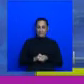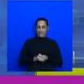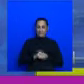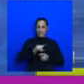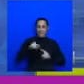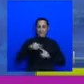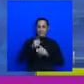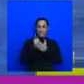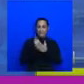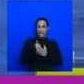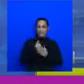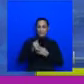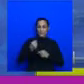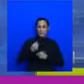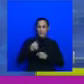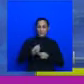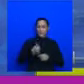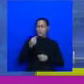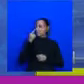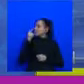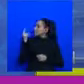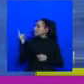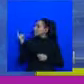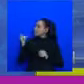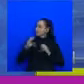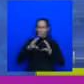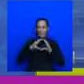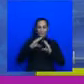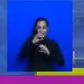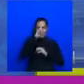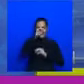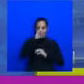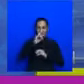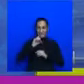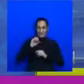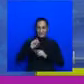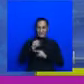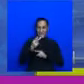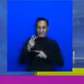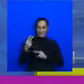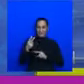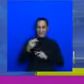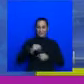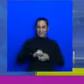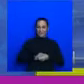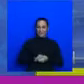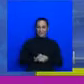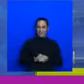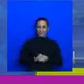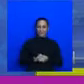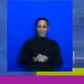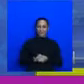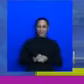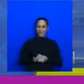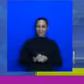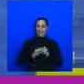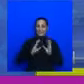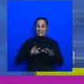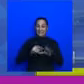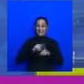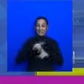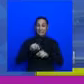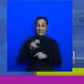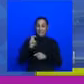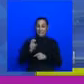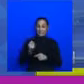Mais um número chegando. Bola amarela 02. Amarela 02. Já foram